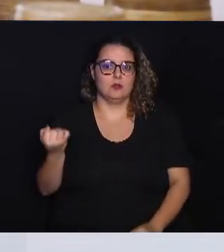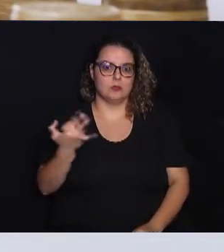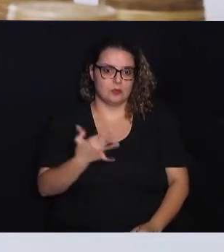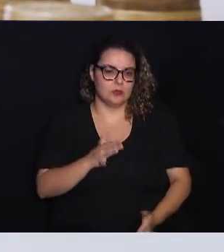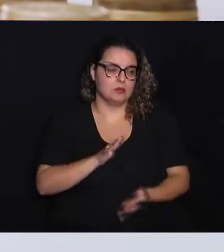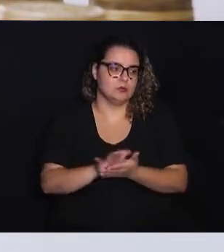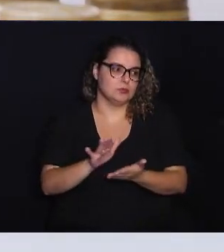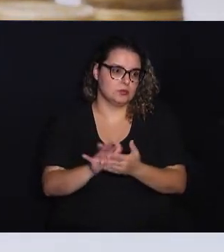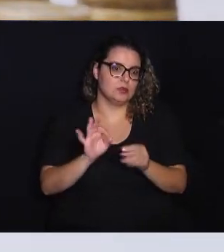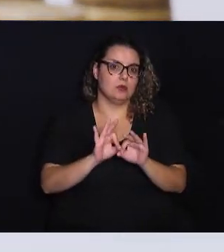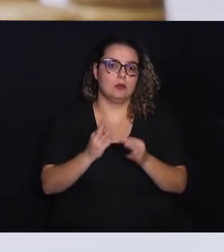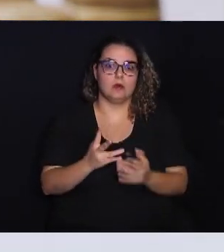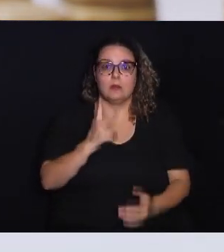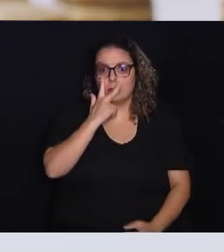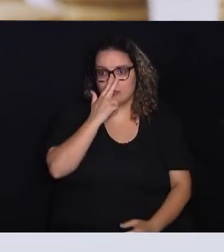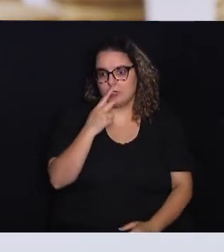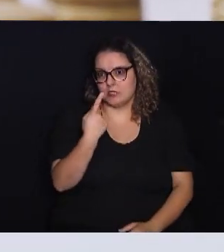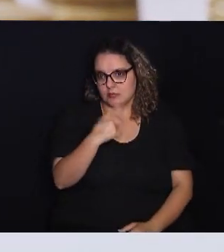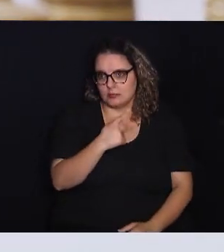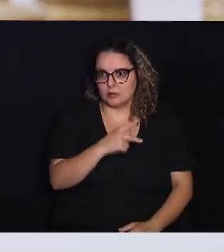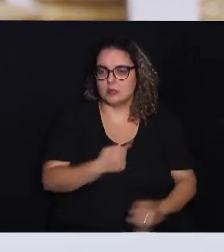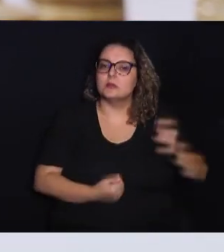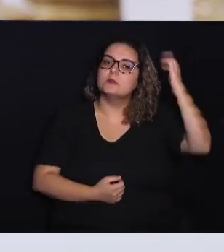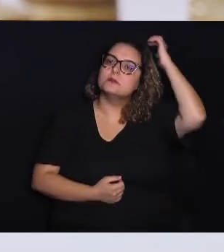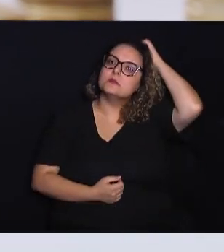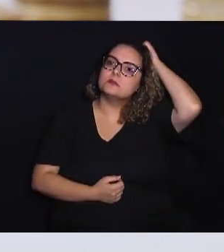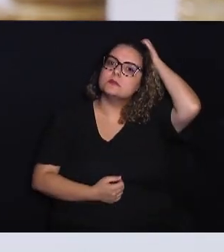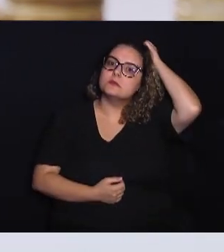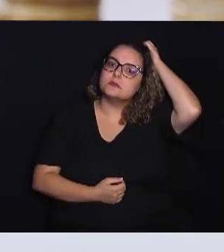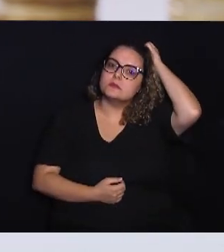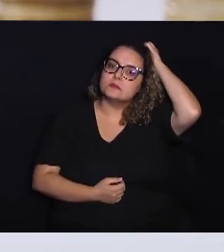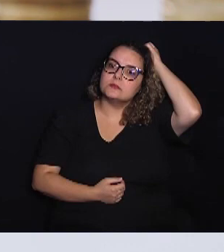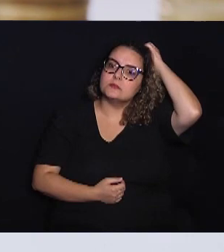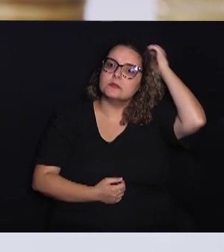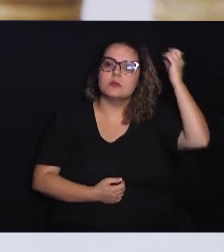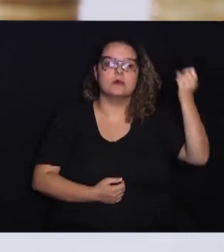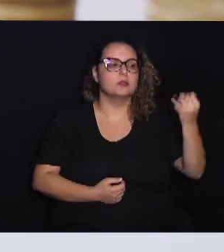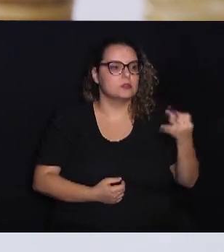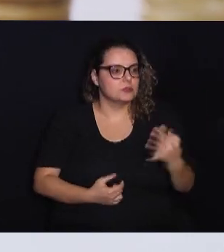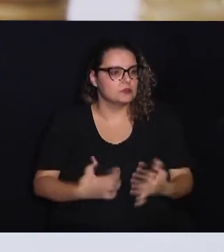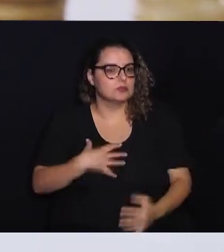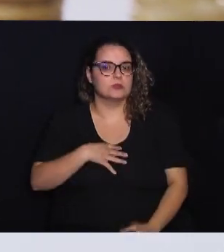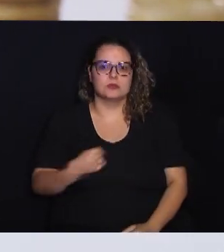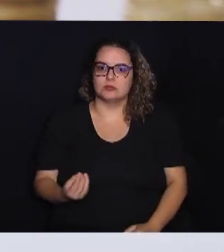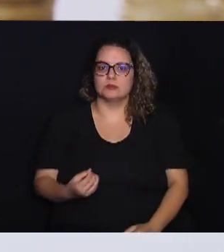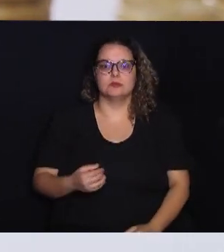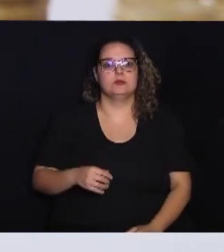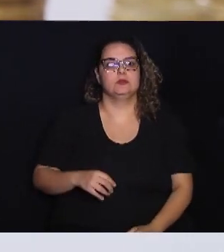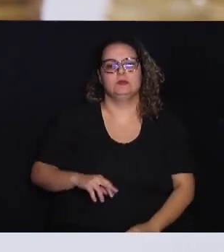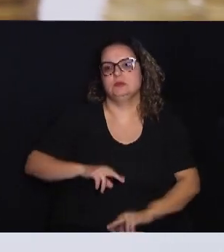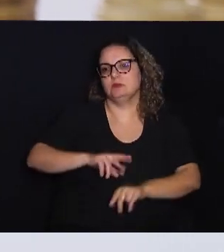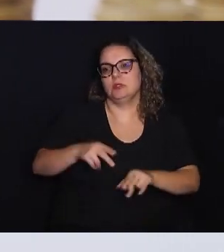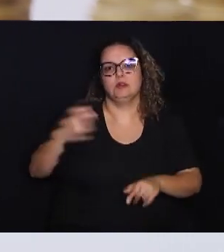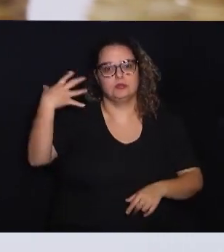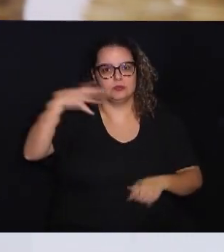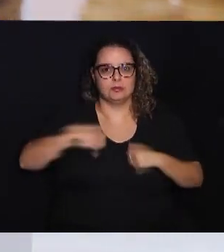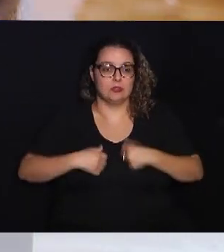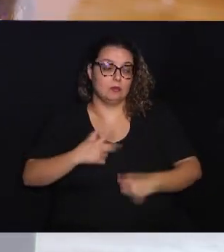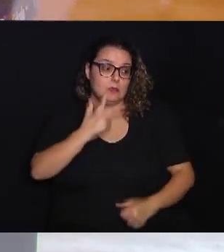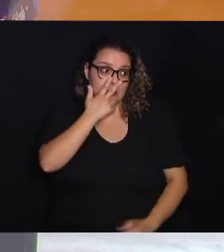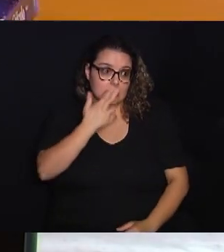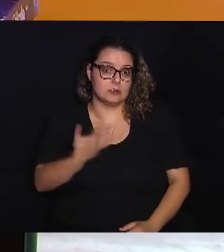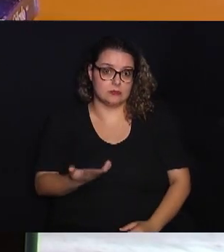quanto gasta uma família parecida com a dele, tá? Com a mesma quantidade de filhos, com a quantidade de eletrodomésticos e